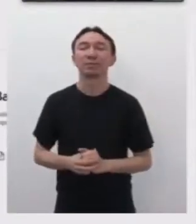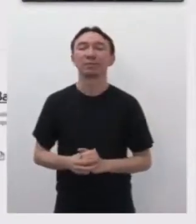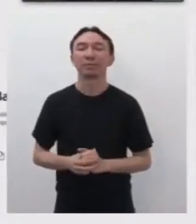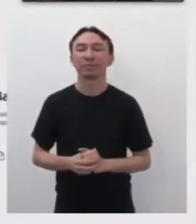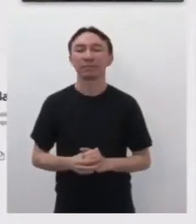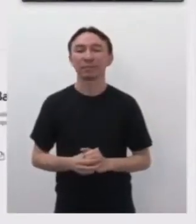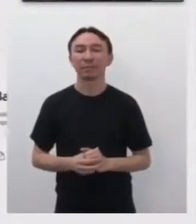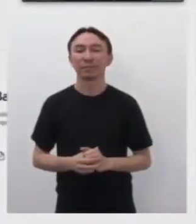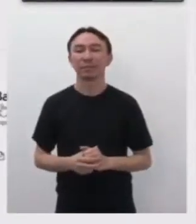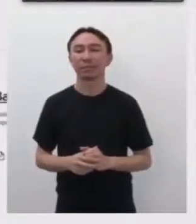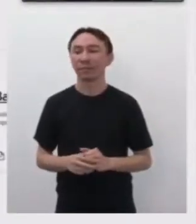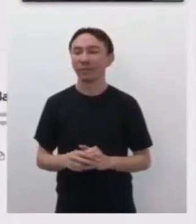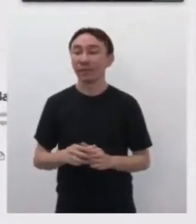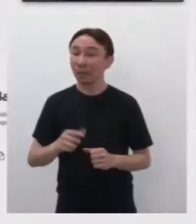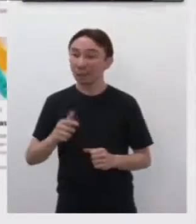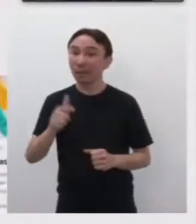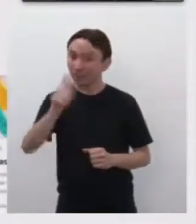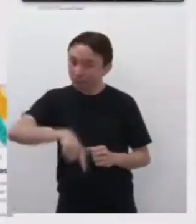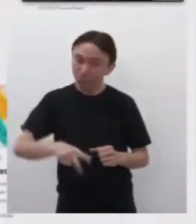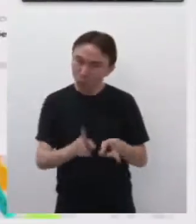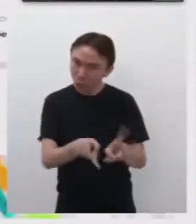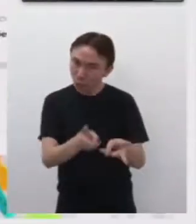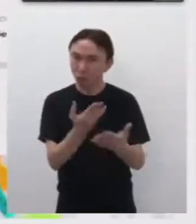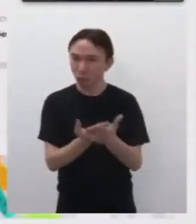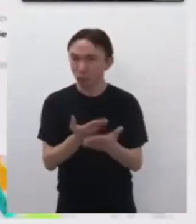mais artigo. E aqui é uma continuação do estudo, tá?